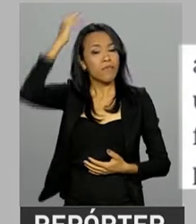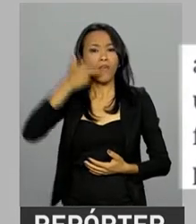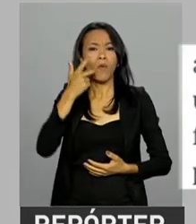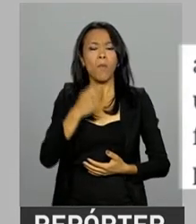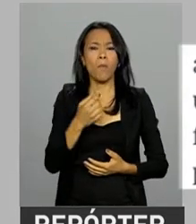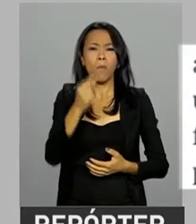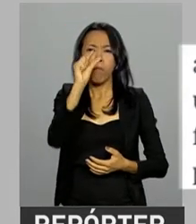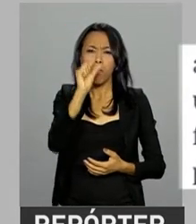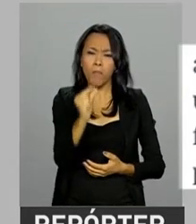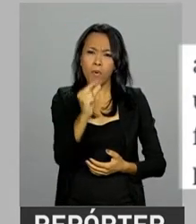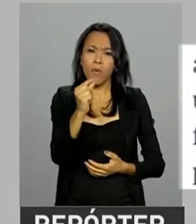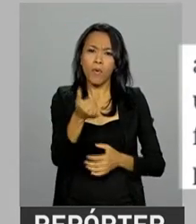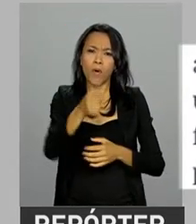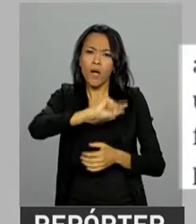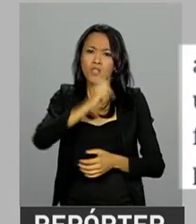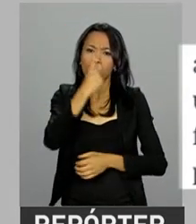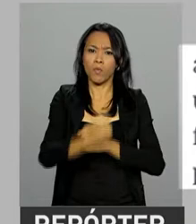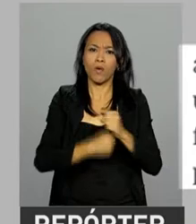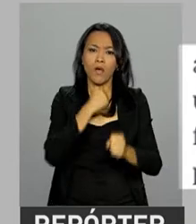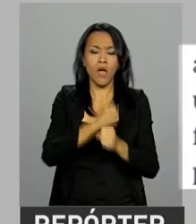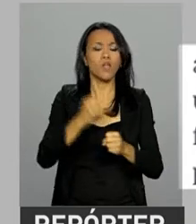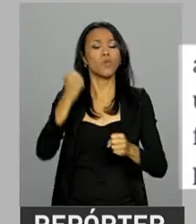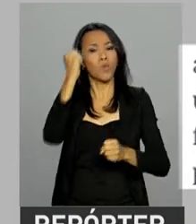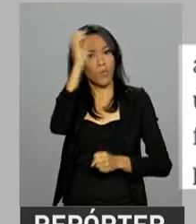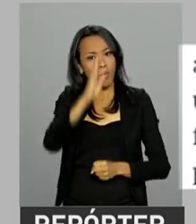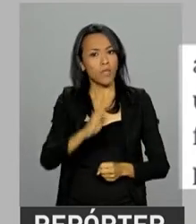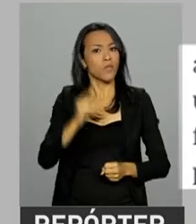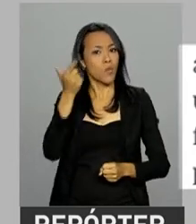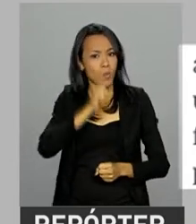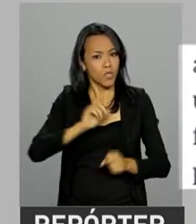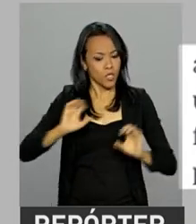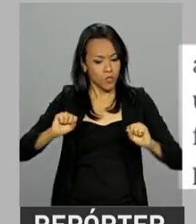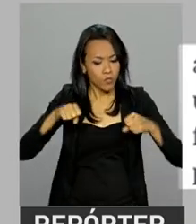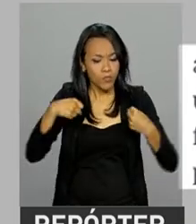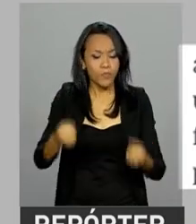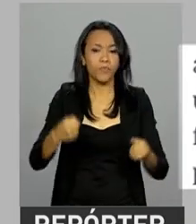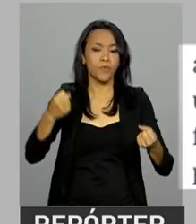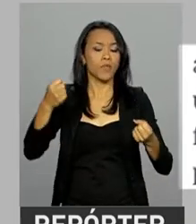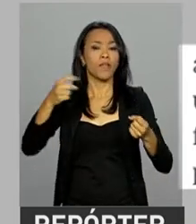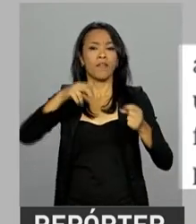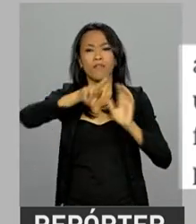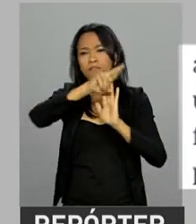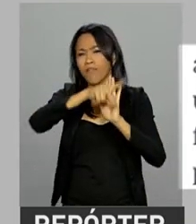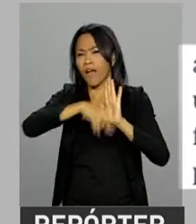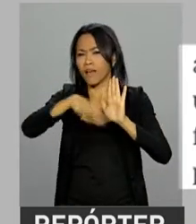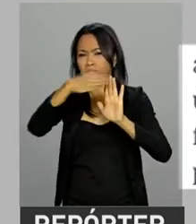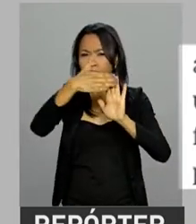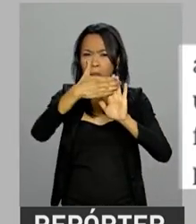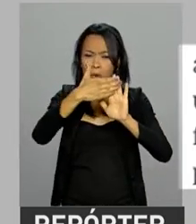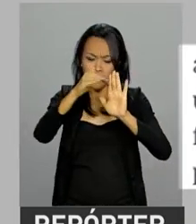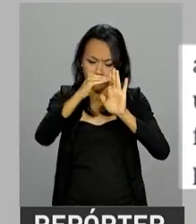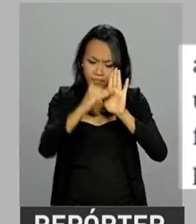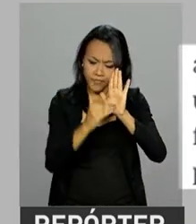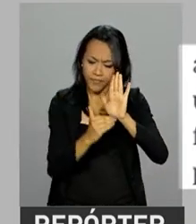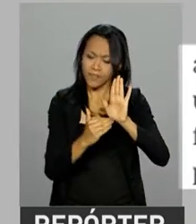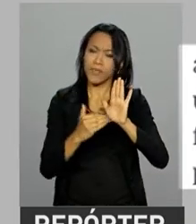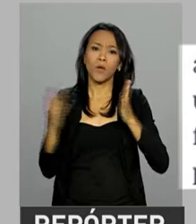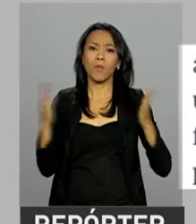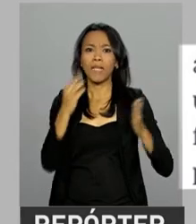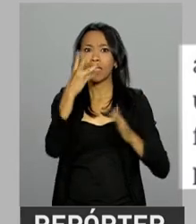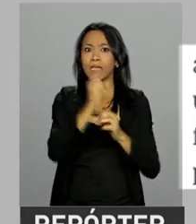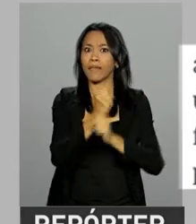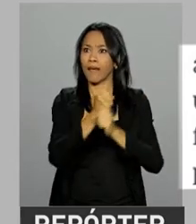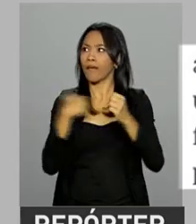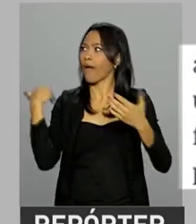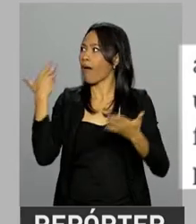pôs em prática uma agenda que consiste no mais amplo conjunto de reformas estruturantes dos últimos 30 anos e tem como